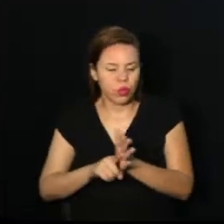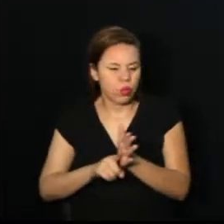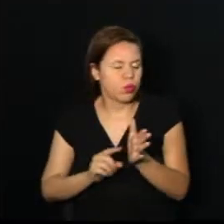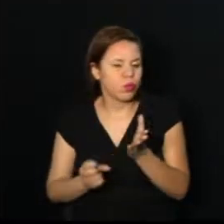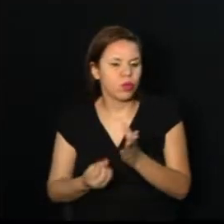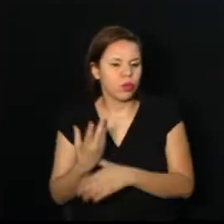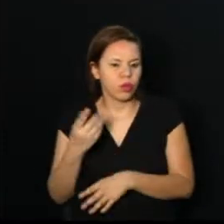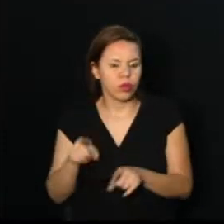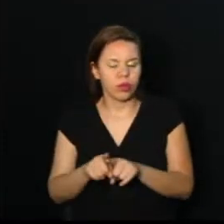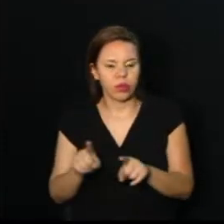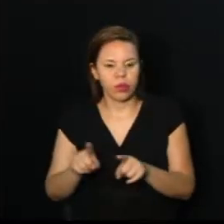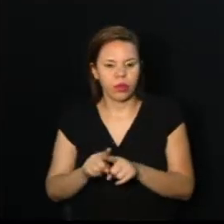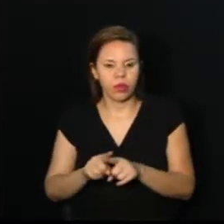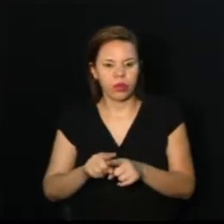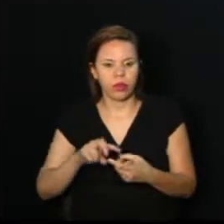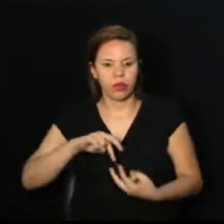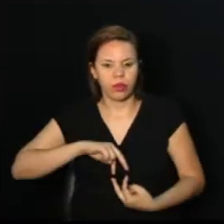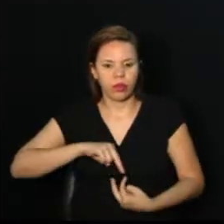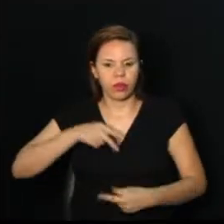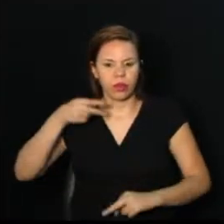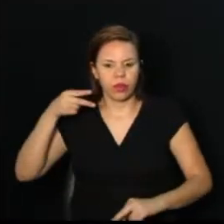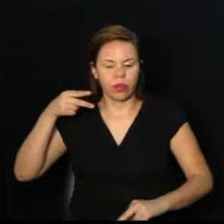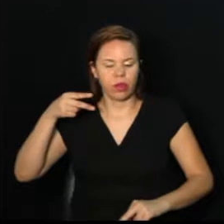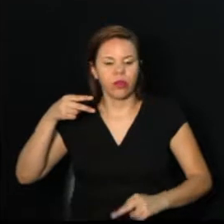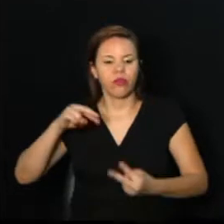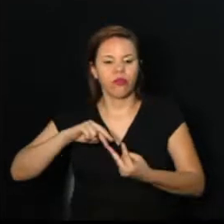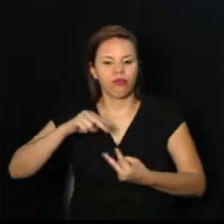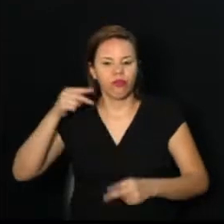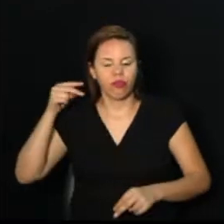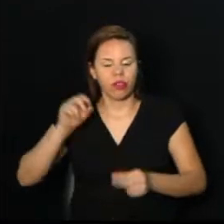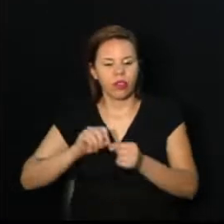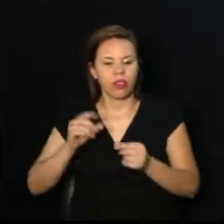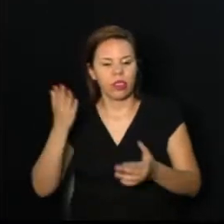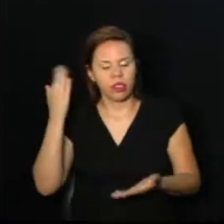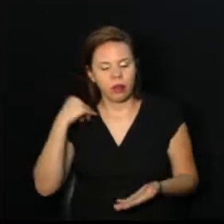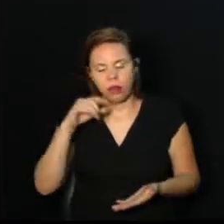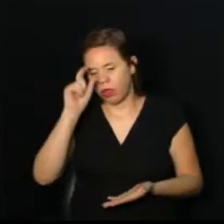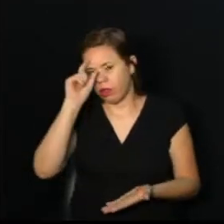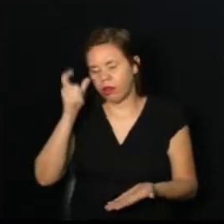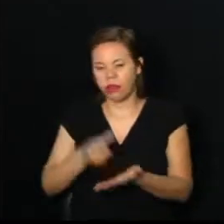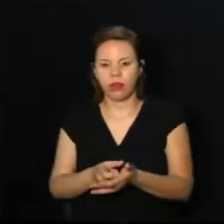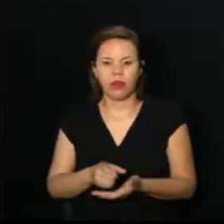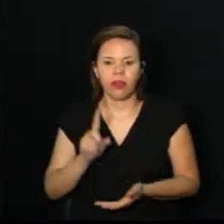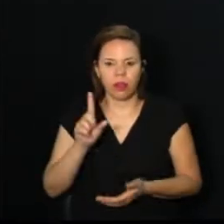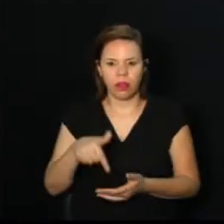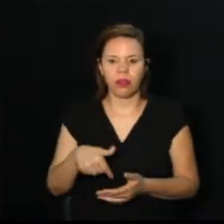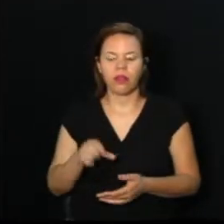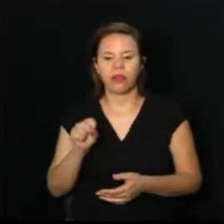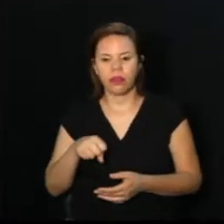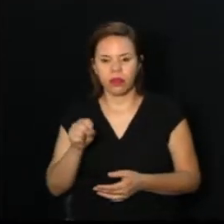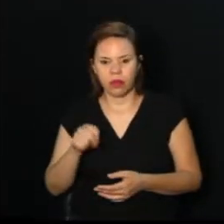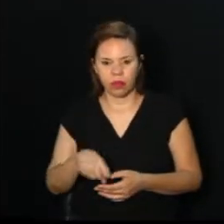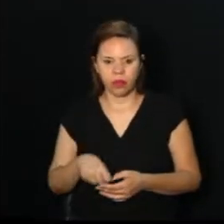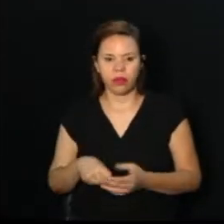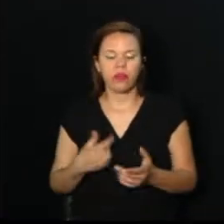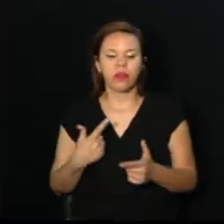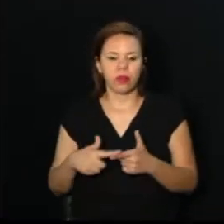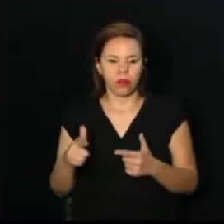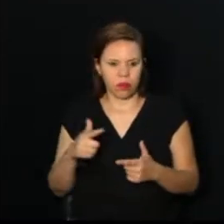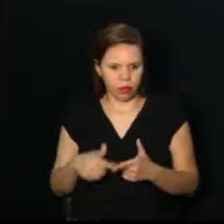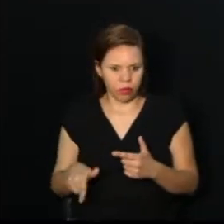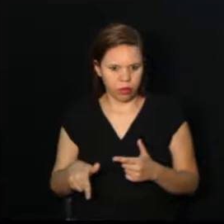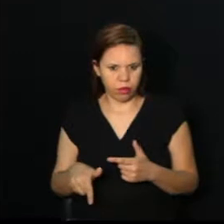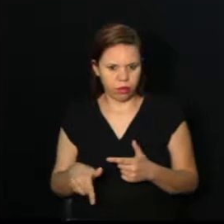fatores genéticos. Hoje, nós sabemos que a dislexia é, sim, um problema